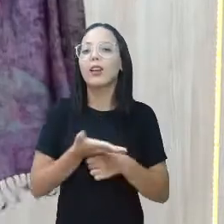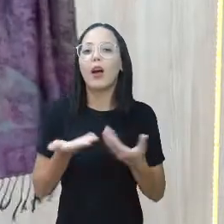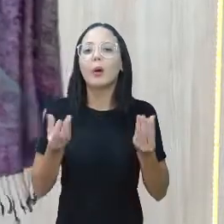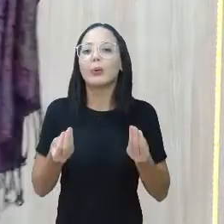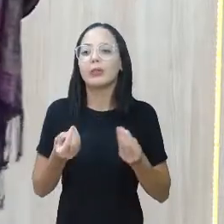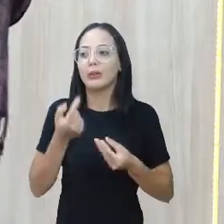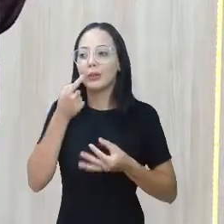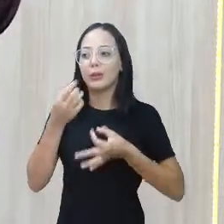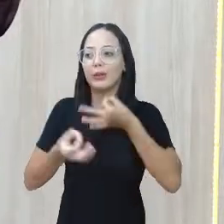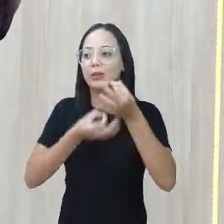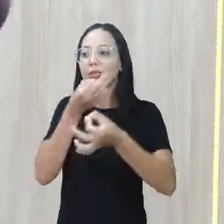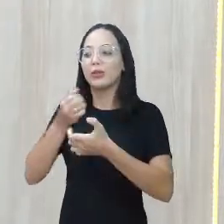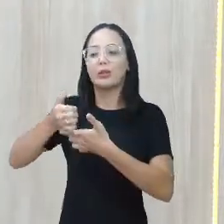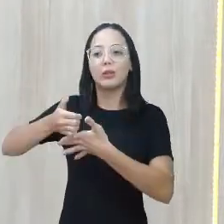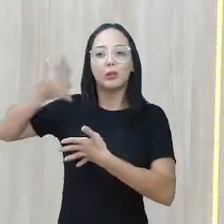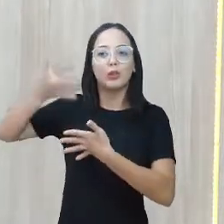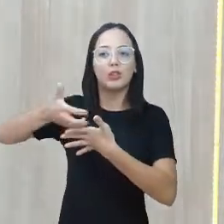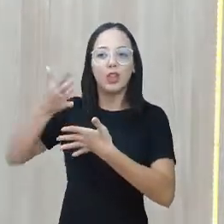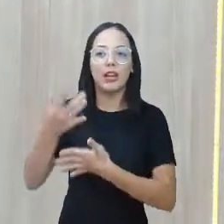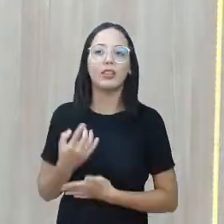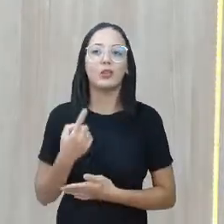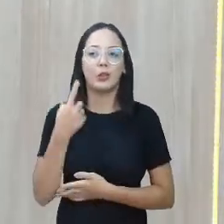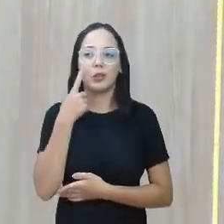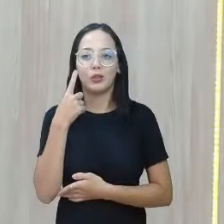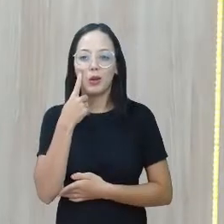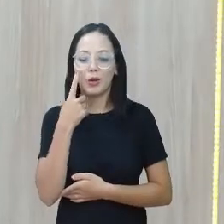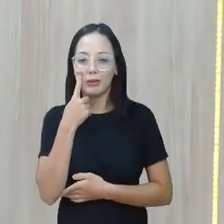No chat, meu povo. Olha aqui, ó.